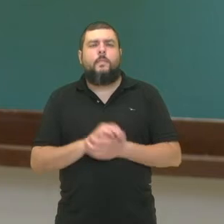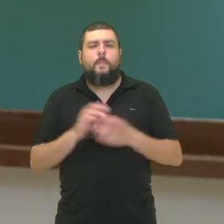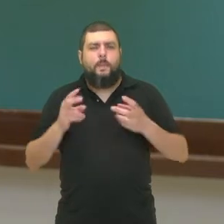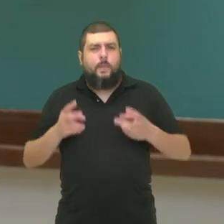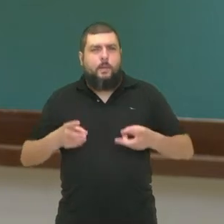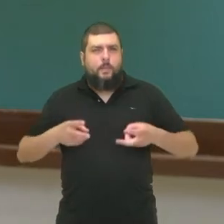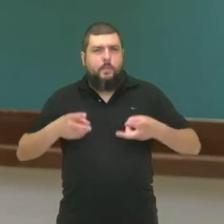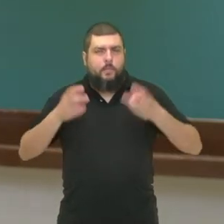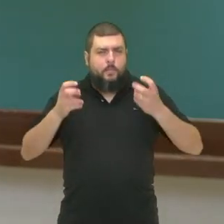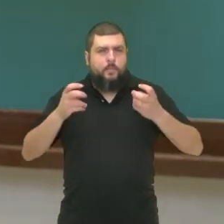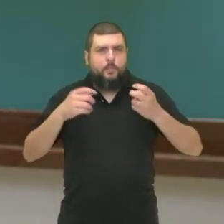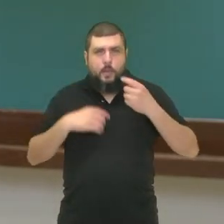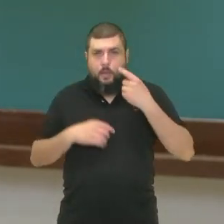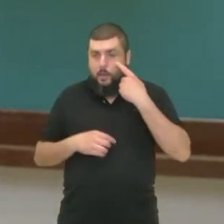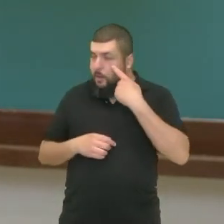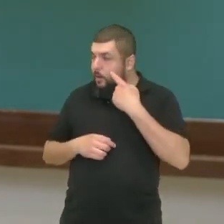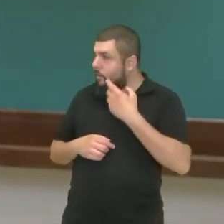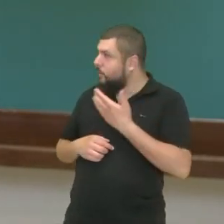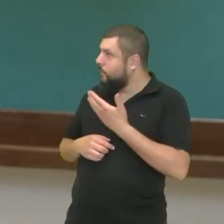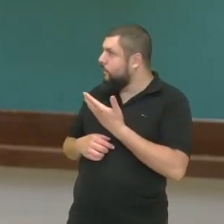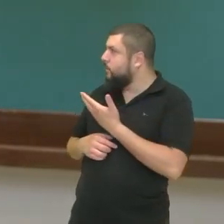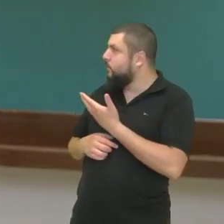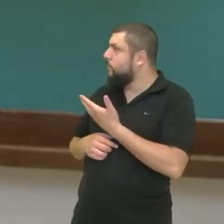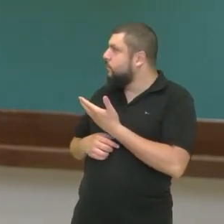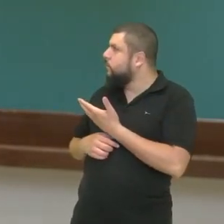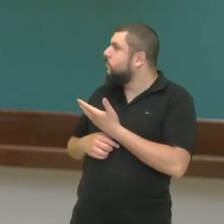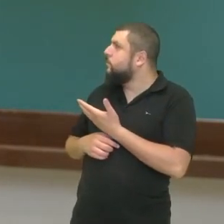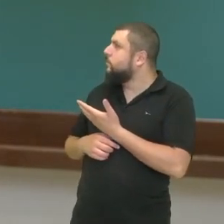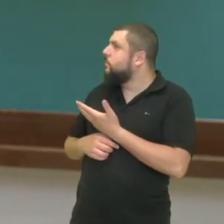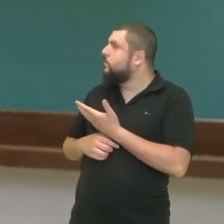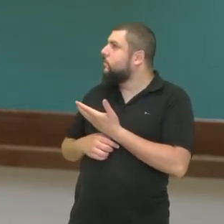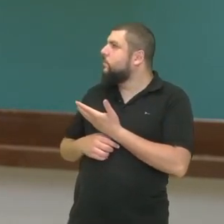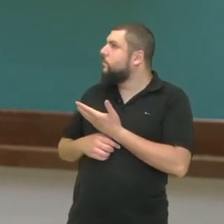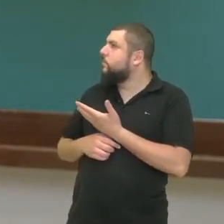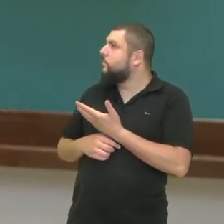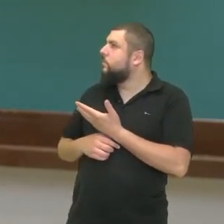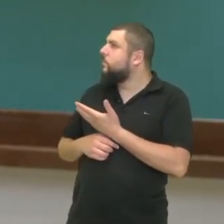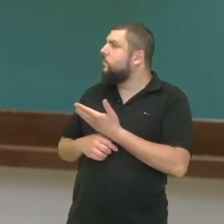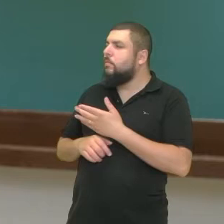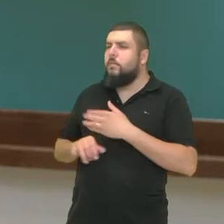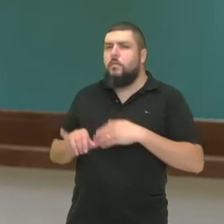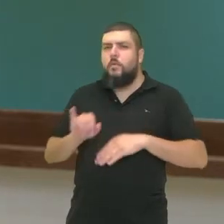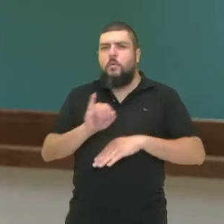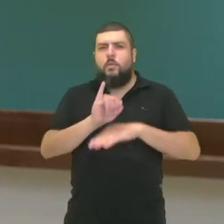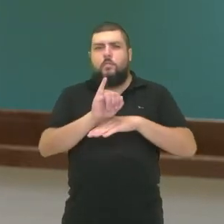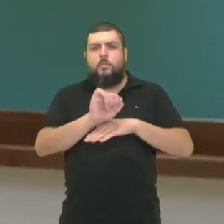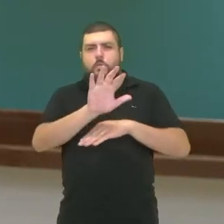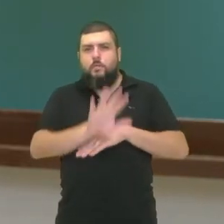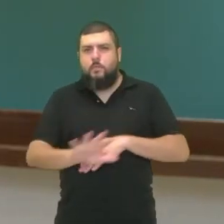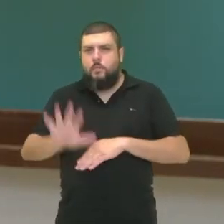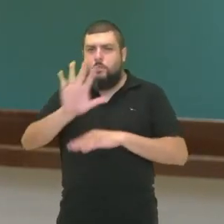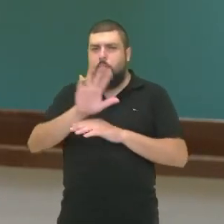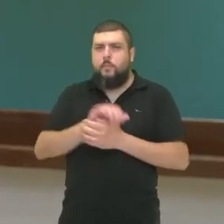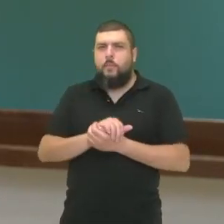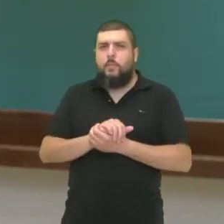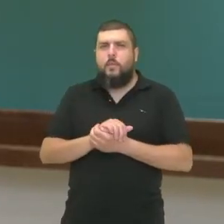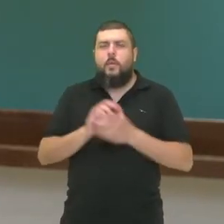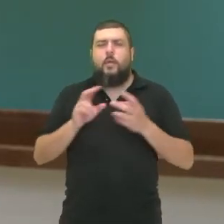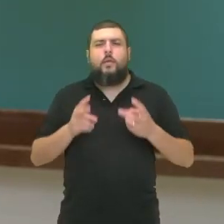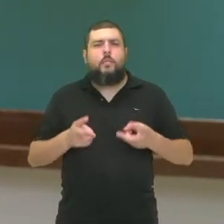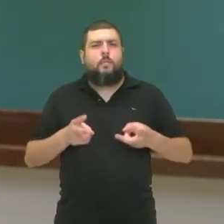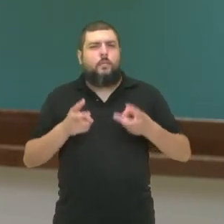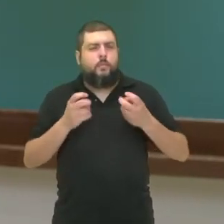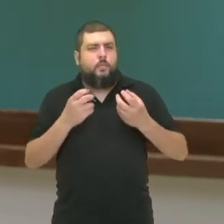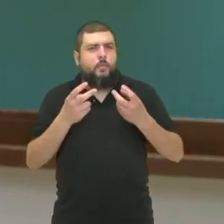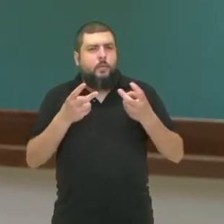leitura deste gráfico e deste infográfico também, eu noto isso. Lembrando um pouco da nossa teoria do